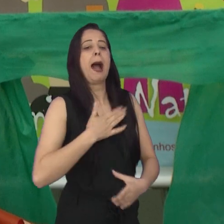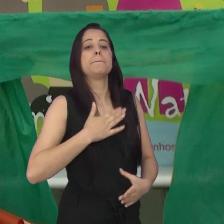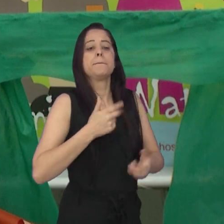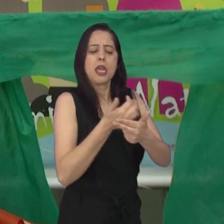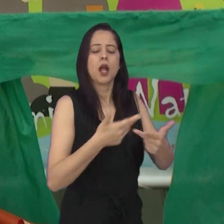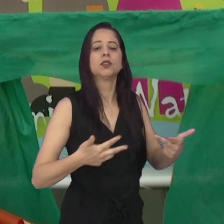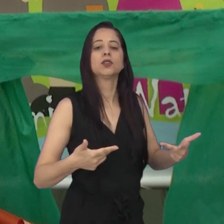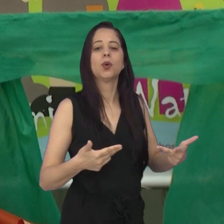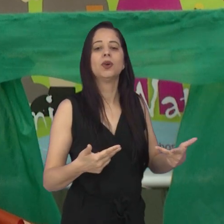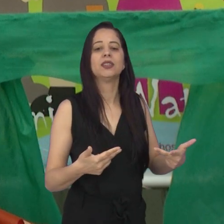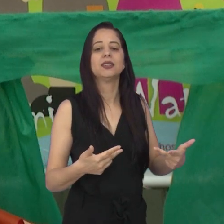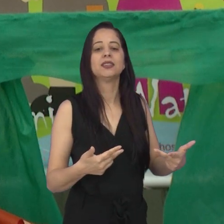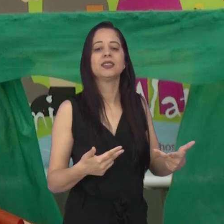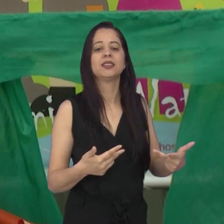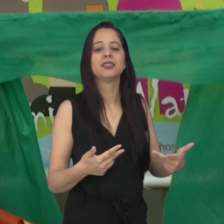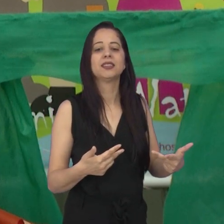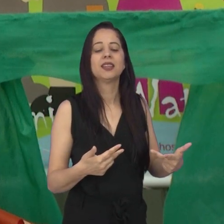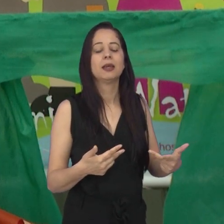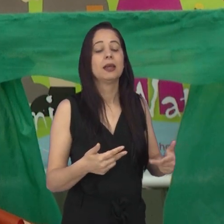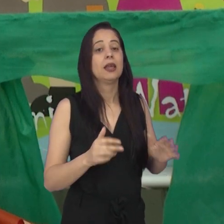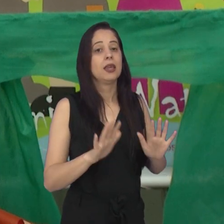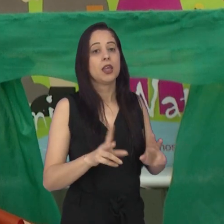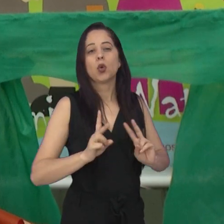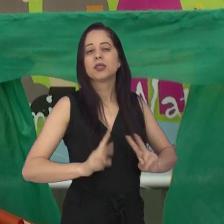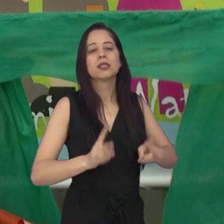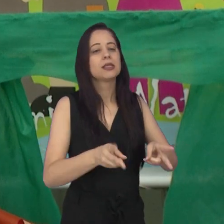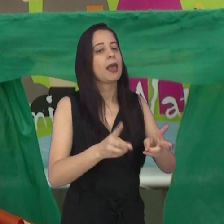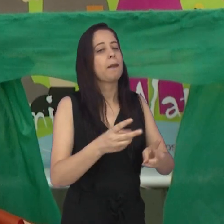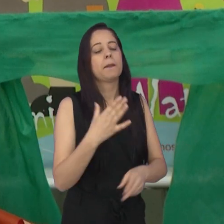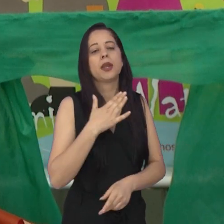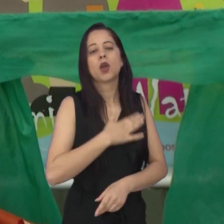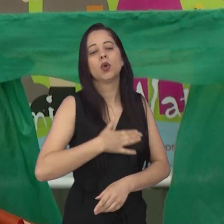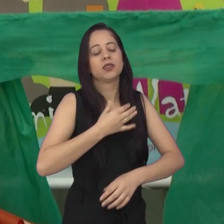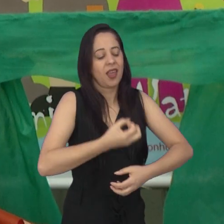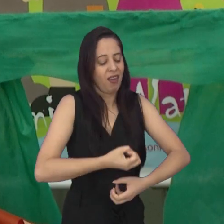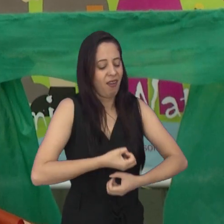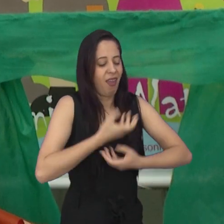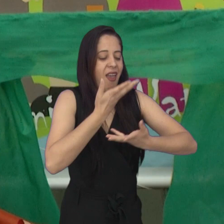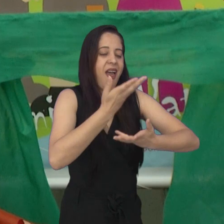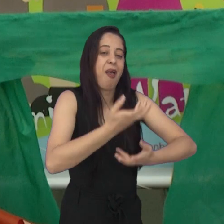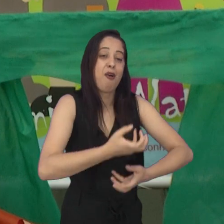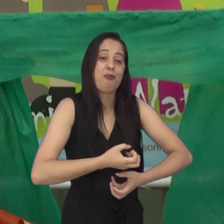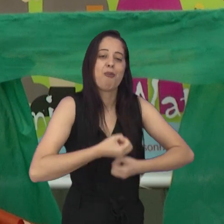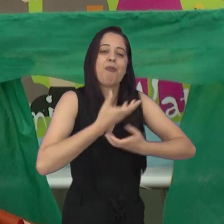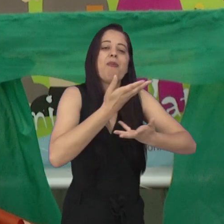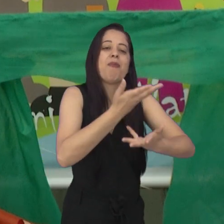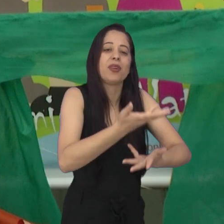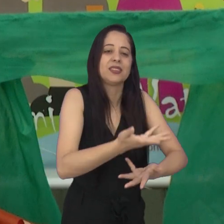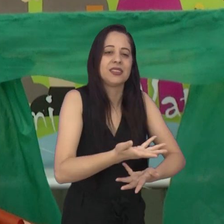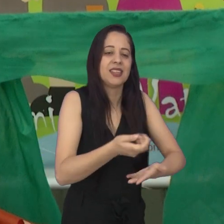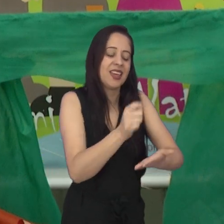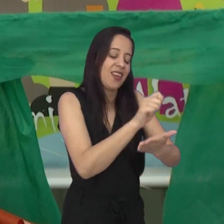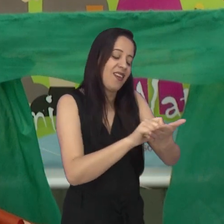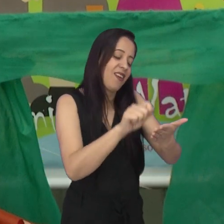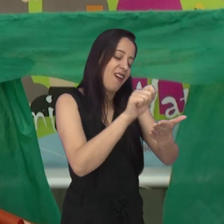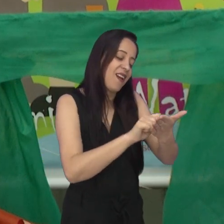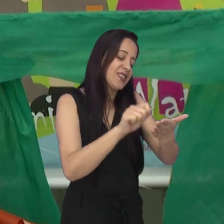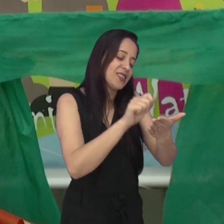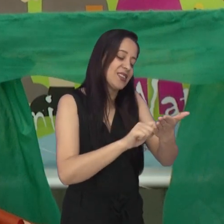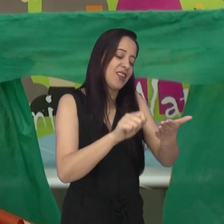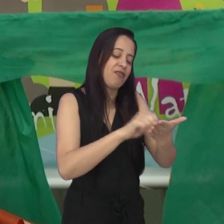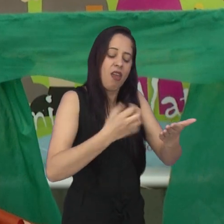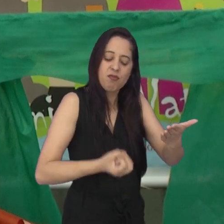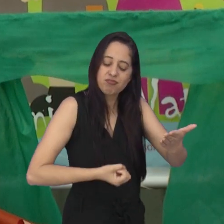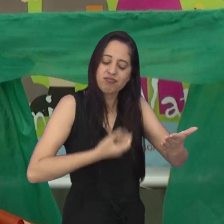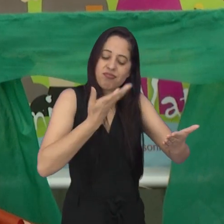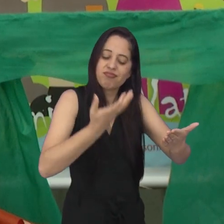meio caminho, assim, né? Eu sempre gostei de poesia. Então, desde criança, gostava de escrever algumas